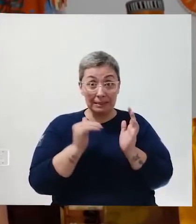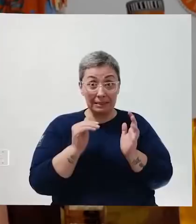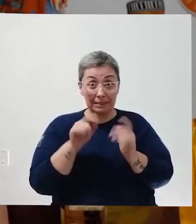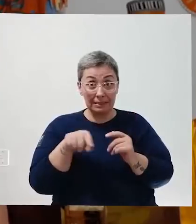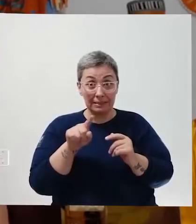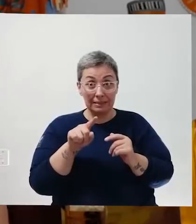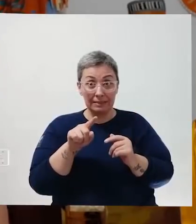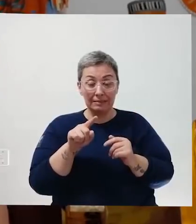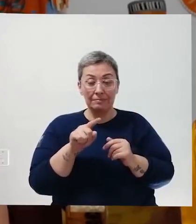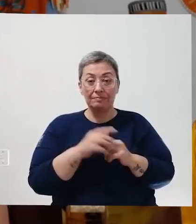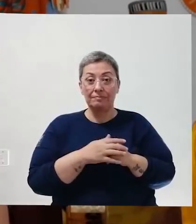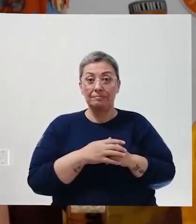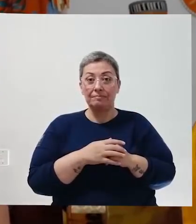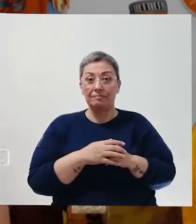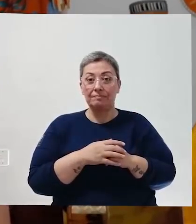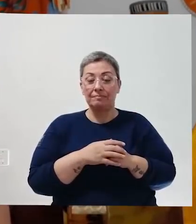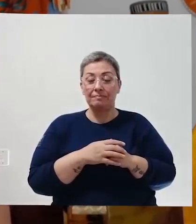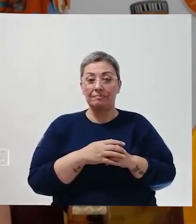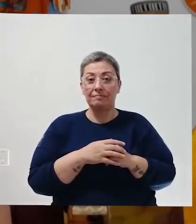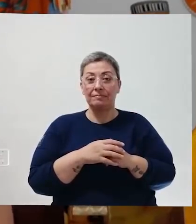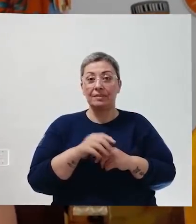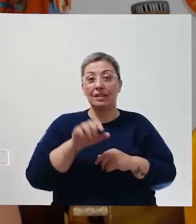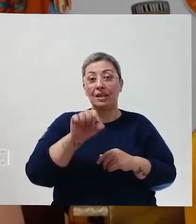Posso revelar?